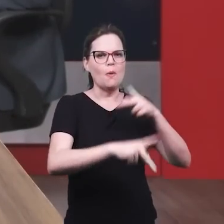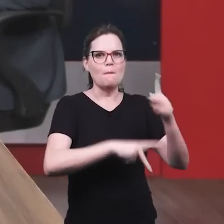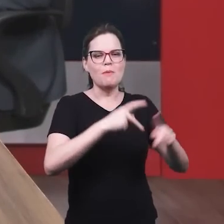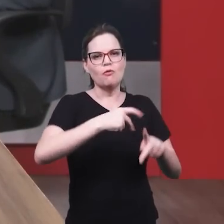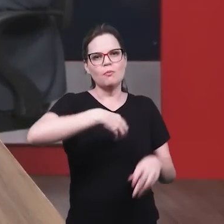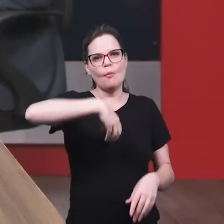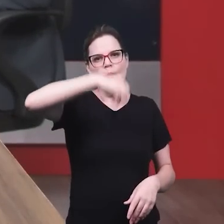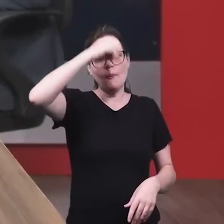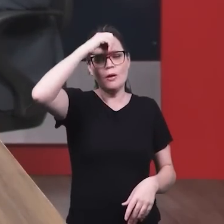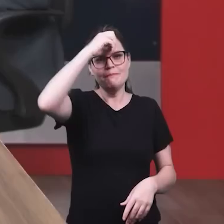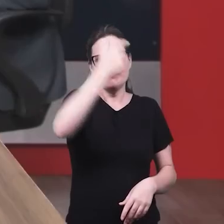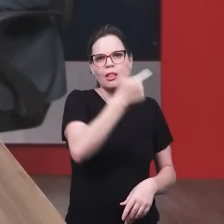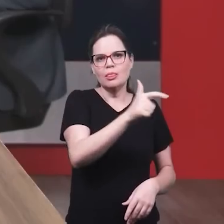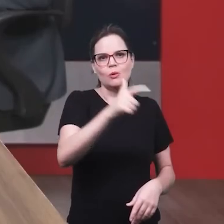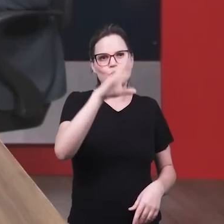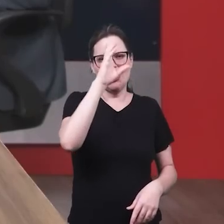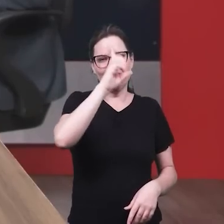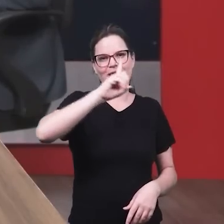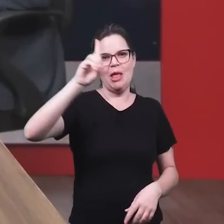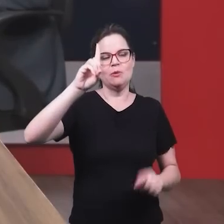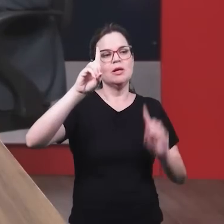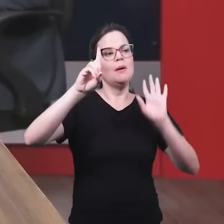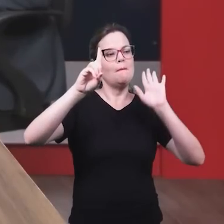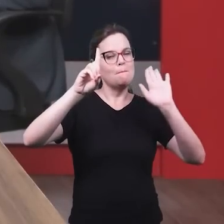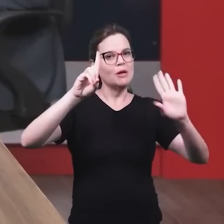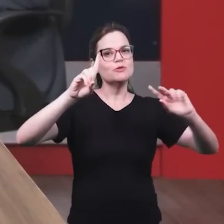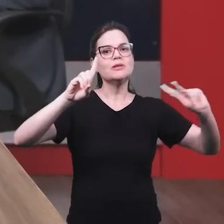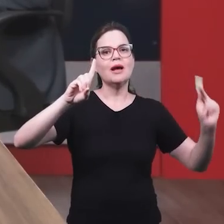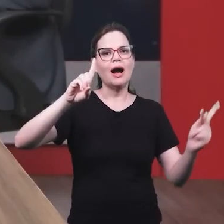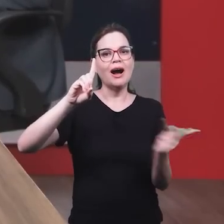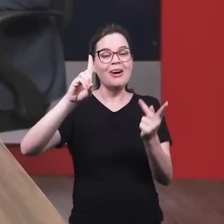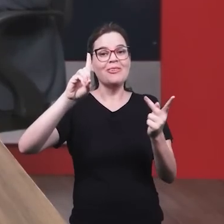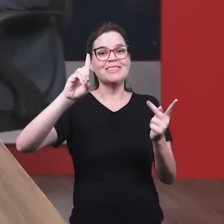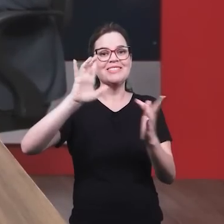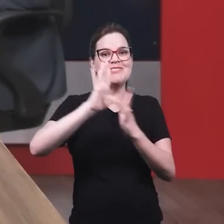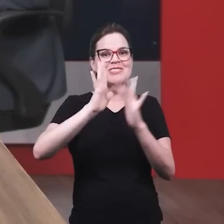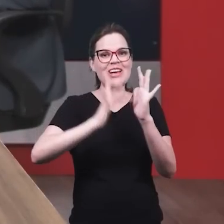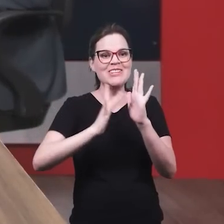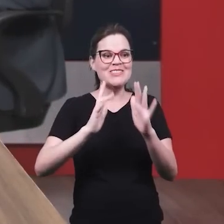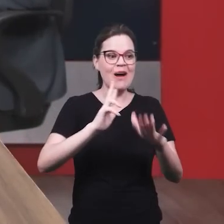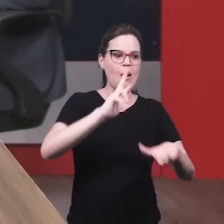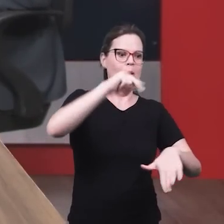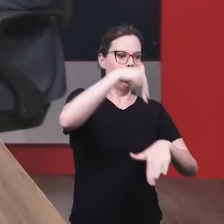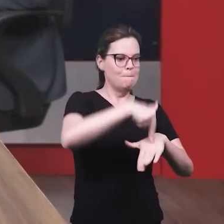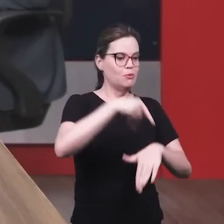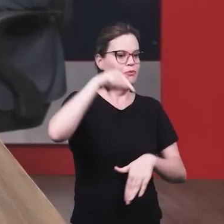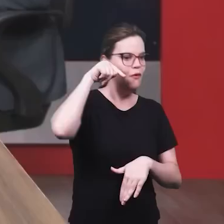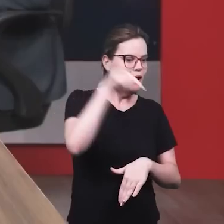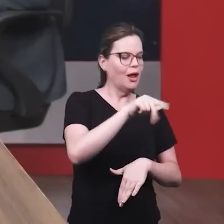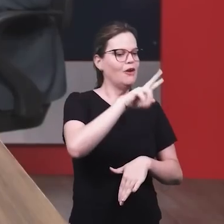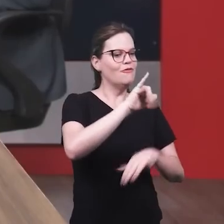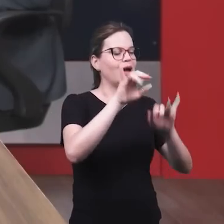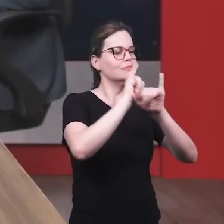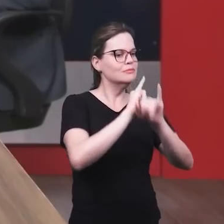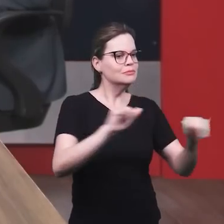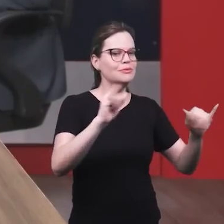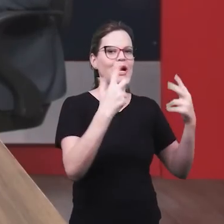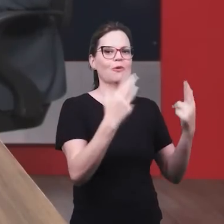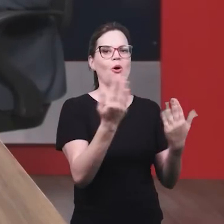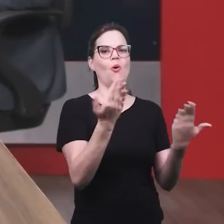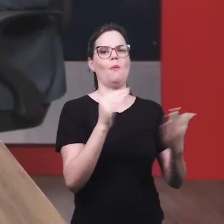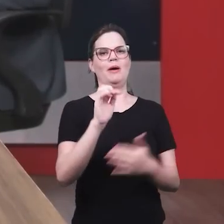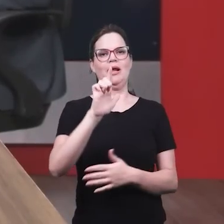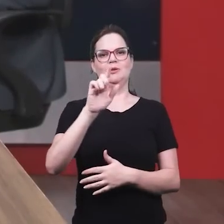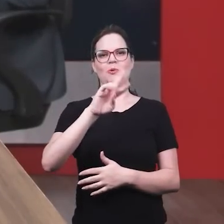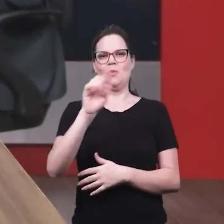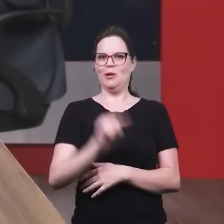realmente iniciou os seus sinais, não podia ser em outro lugar, tinha que ser realmente em Caná da Galileia.